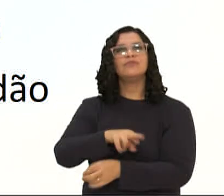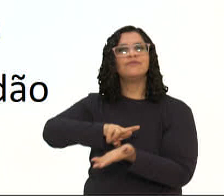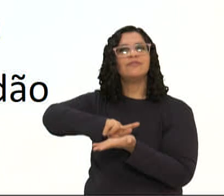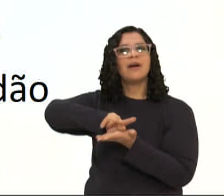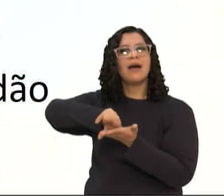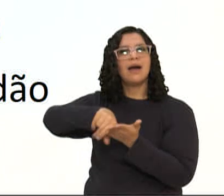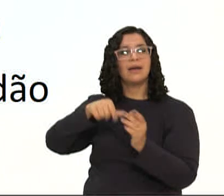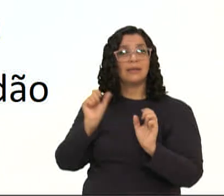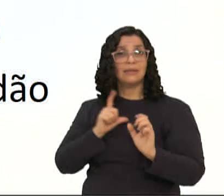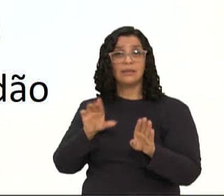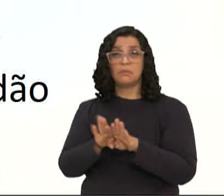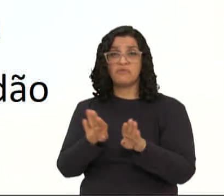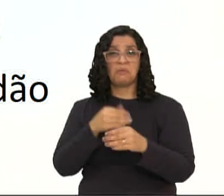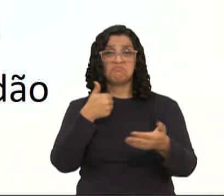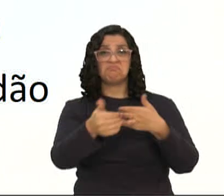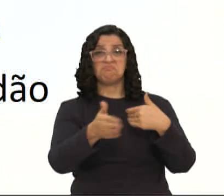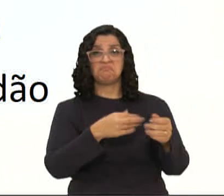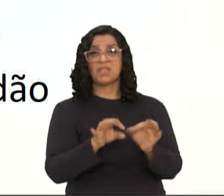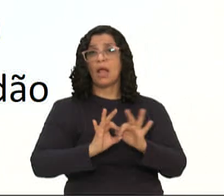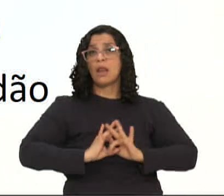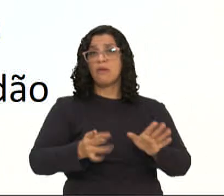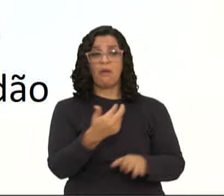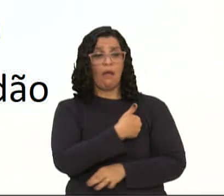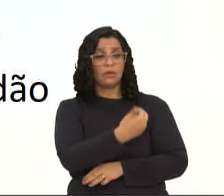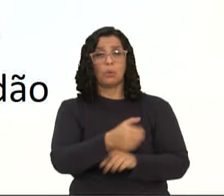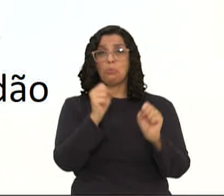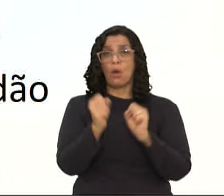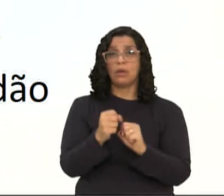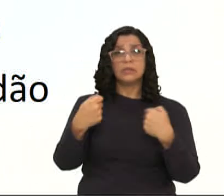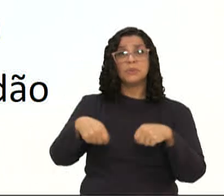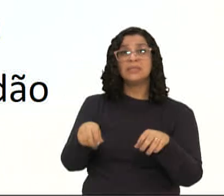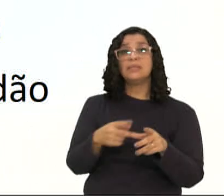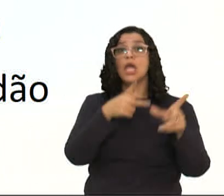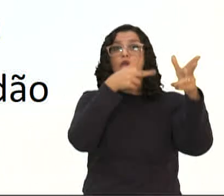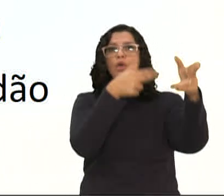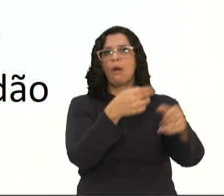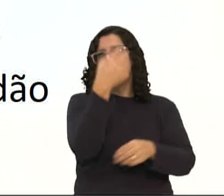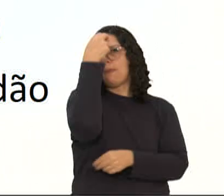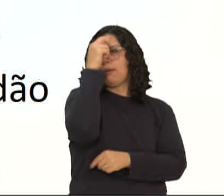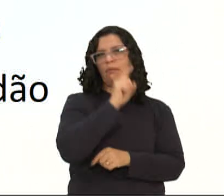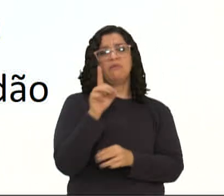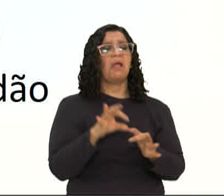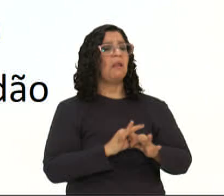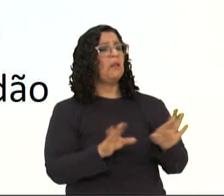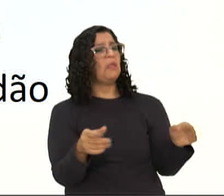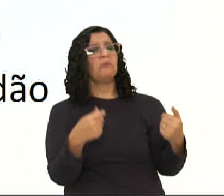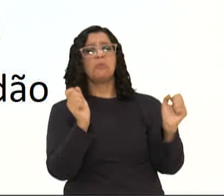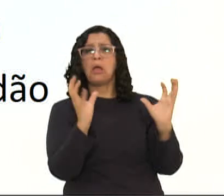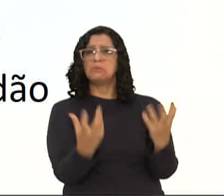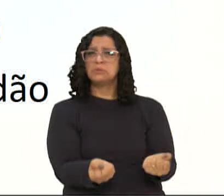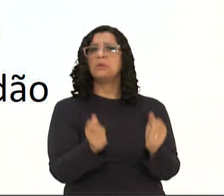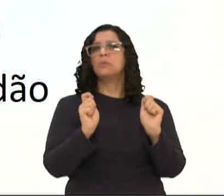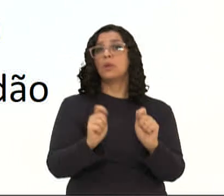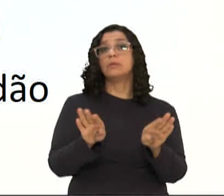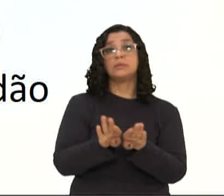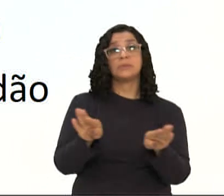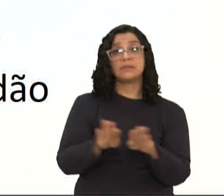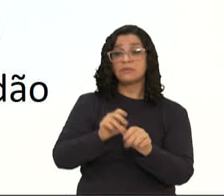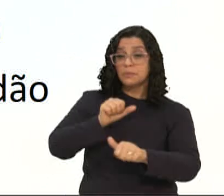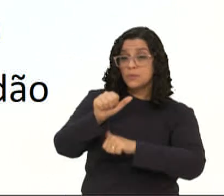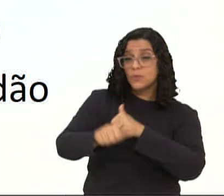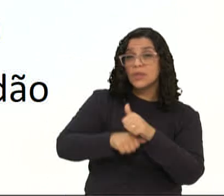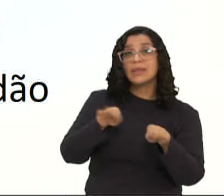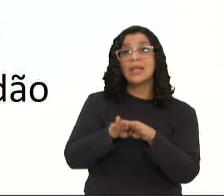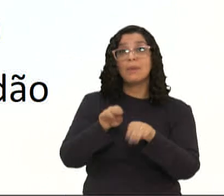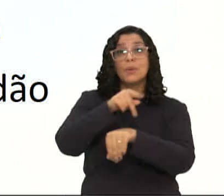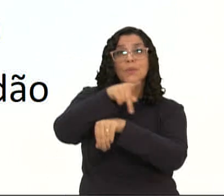vai ser permitido você exercer qualquer religião, você não tem que exercer só a religião do rei. Ele vai implementar várias reformas querendo